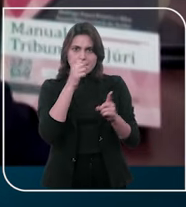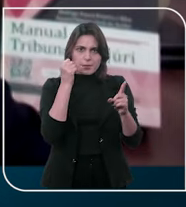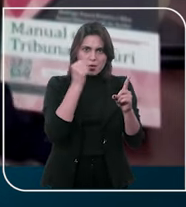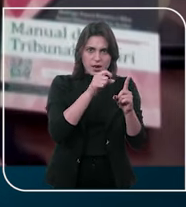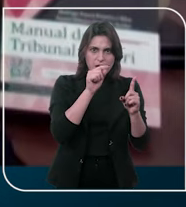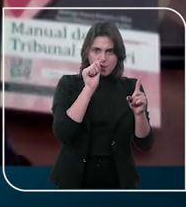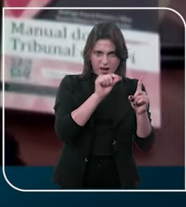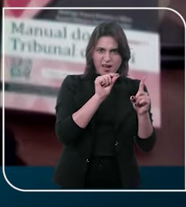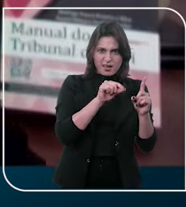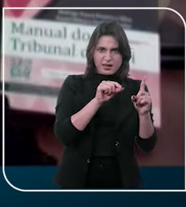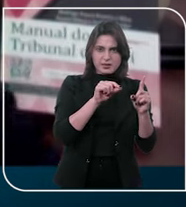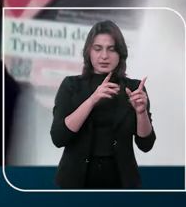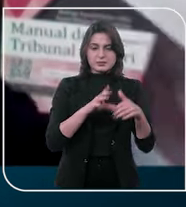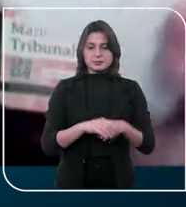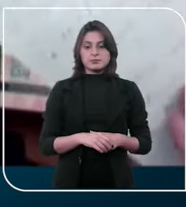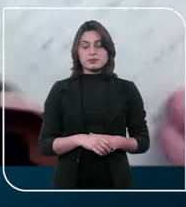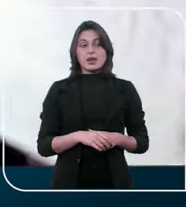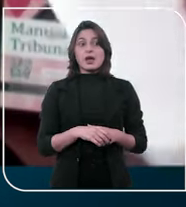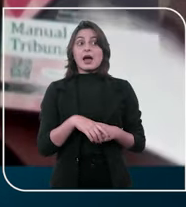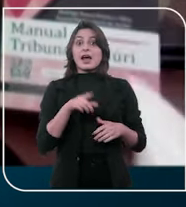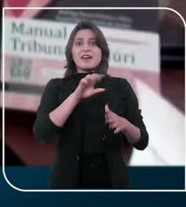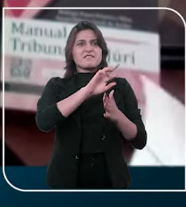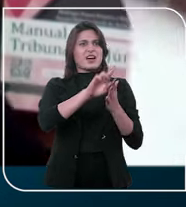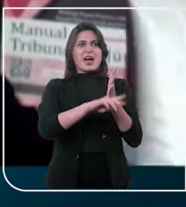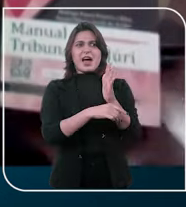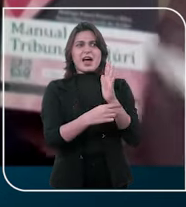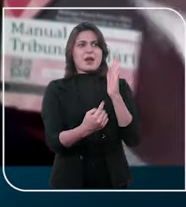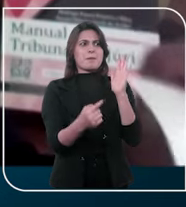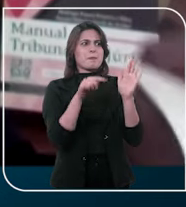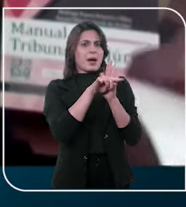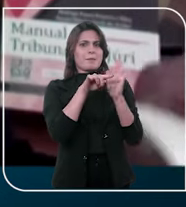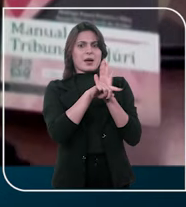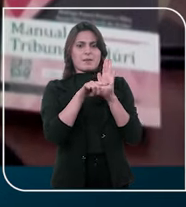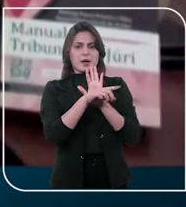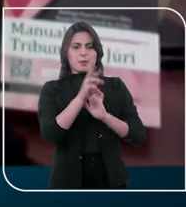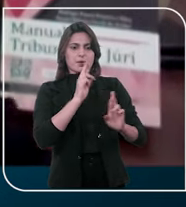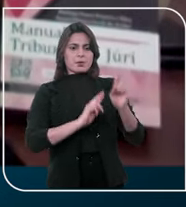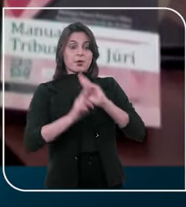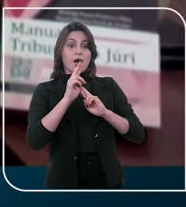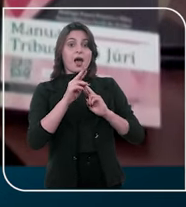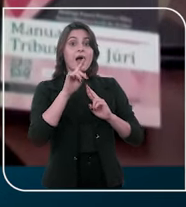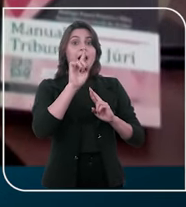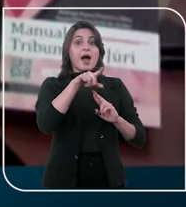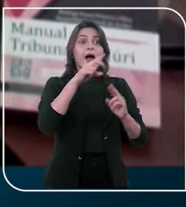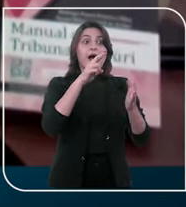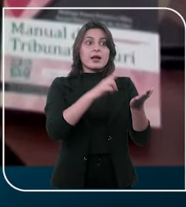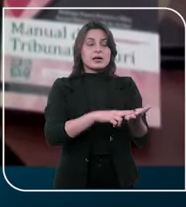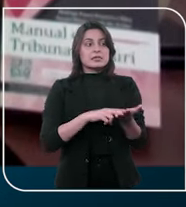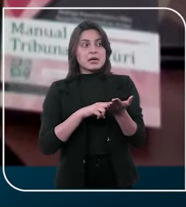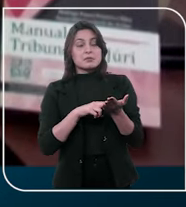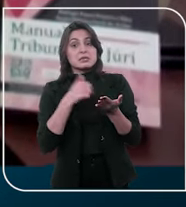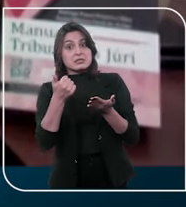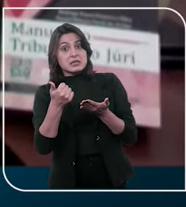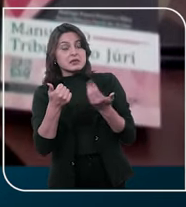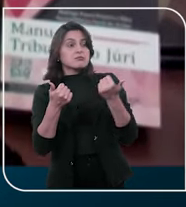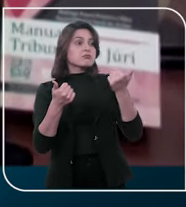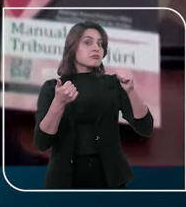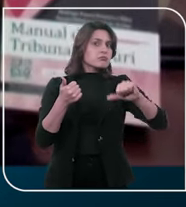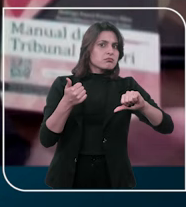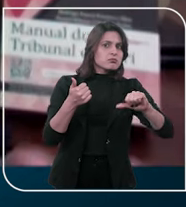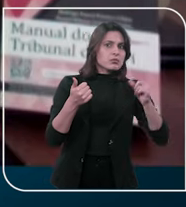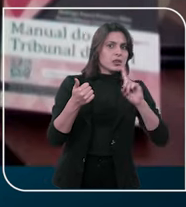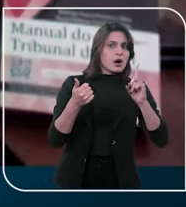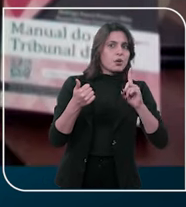recebe uma cédula sim, uma cédula escrito não. Ele tem que deixar na mãozinha dele, dobradinha, sem ninguém ver. E